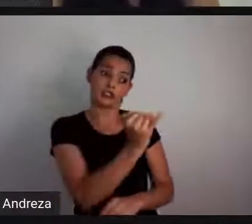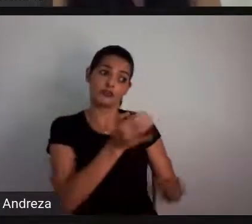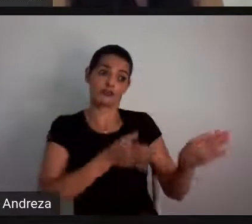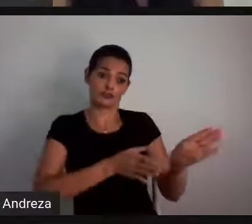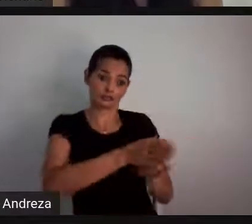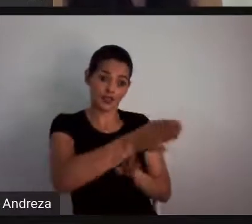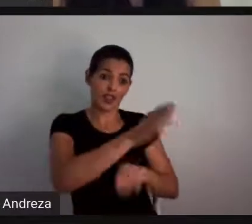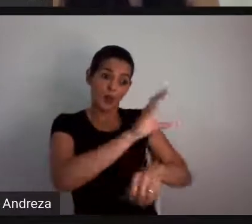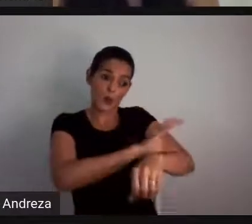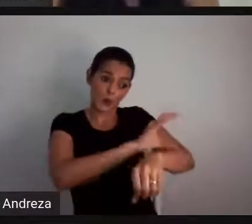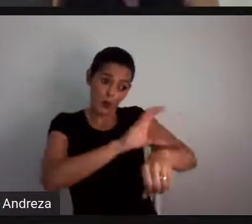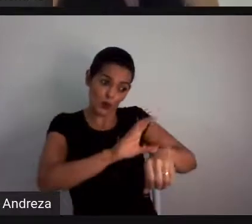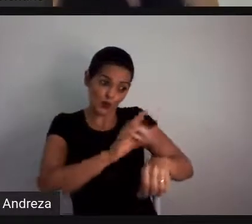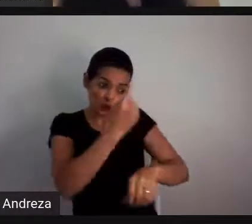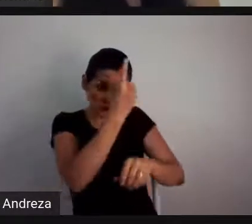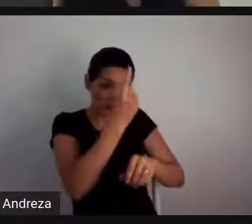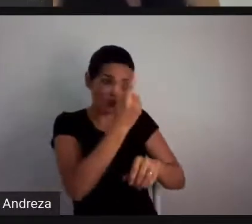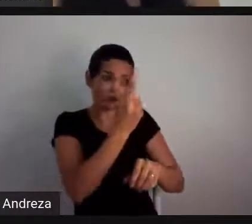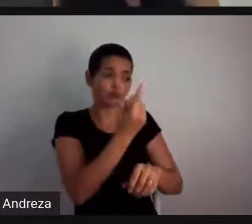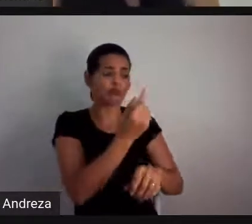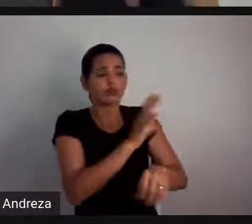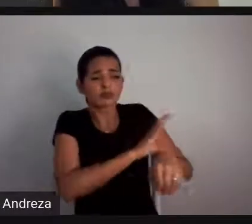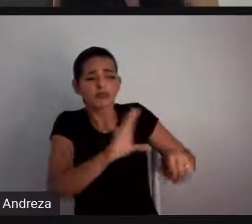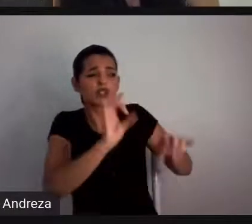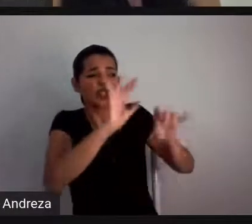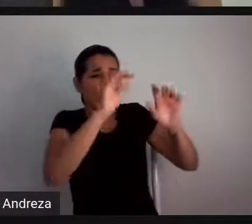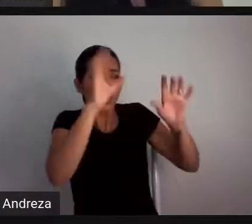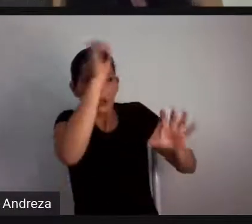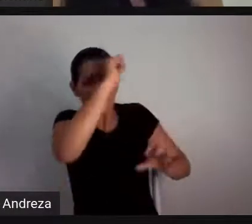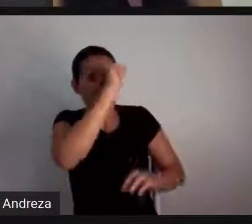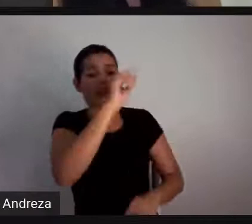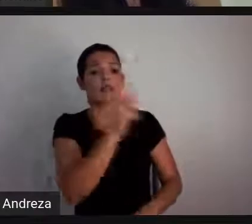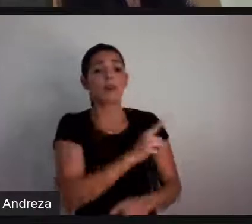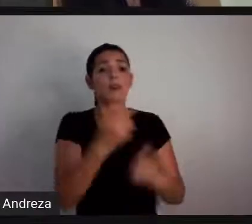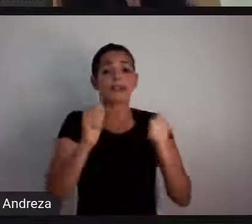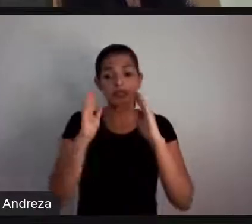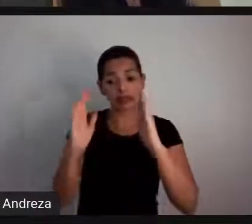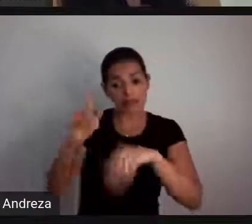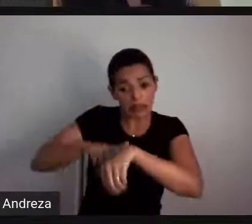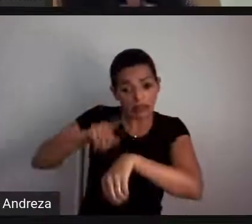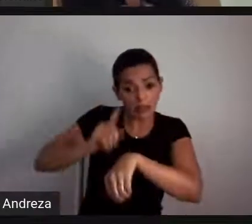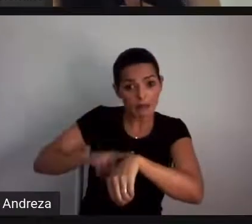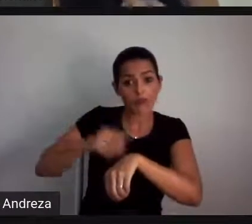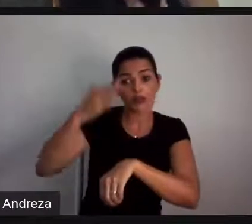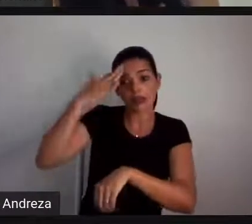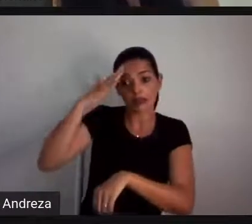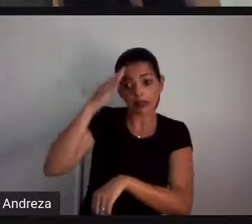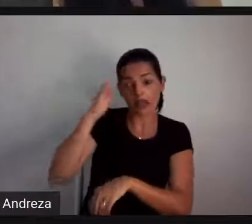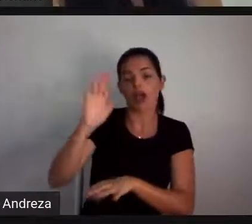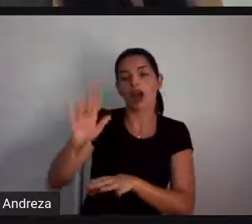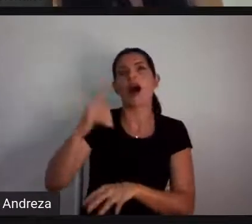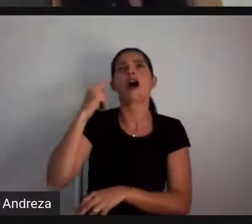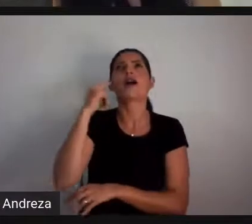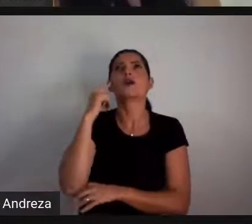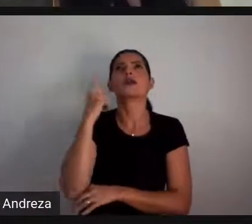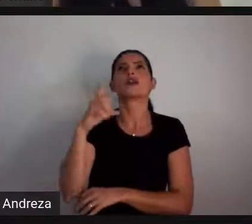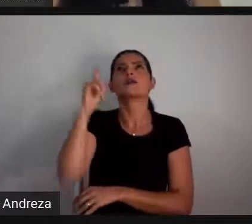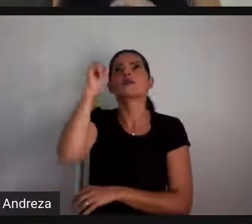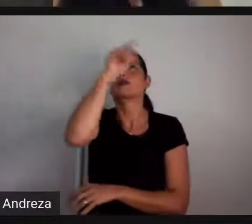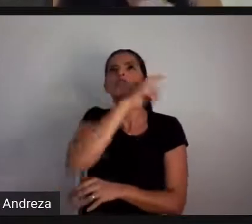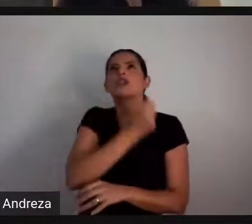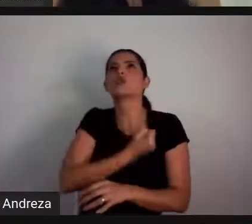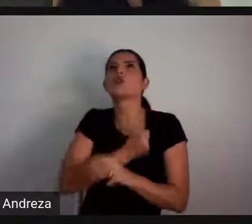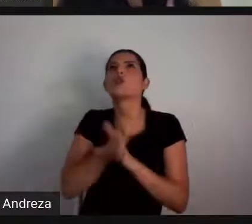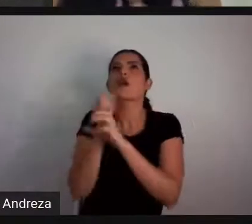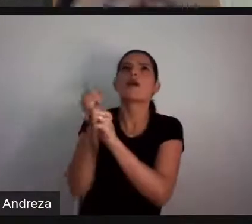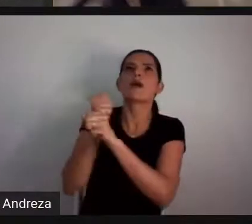curso específico, eu acho que é ter tempo, dedicação e entender que, eu tenho uma dificuldade com números, ok, é meu perfil, né? Mas não é